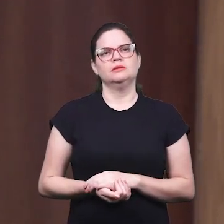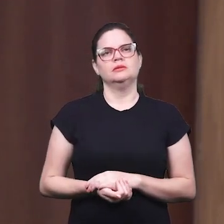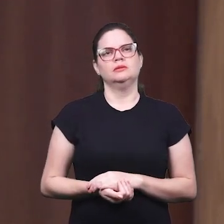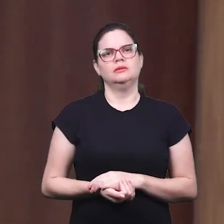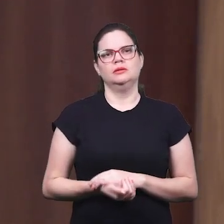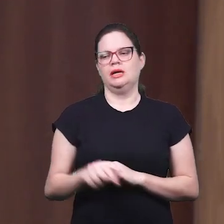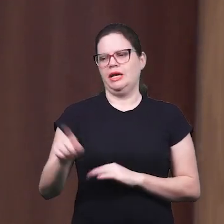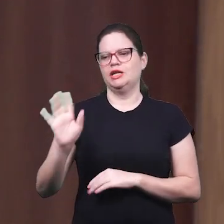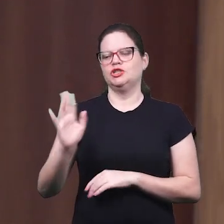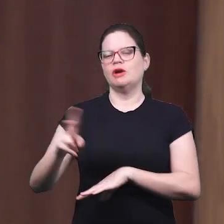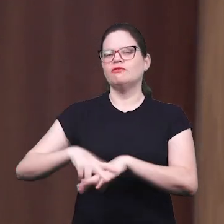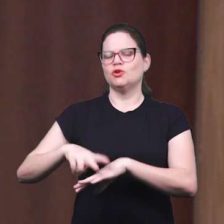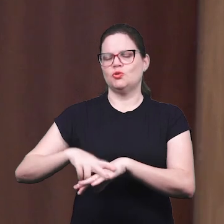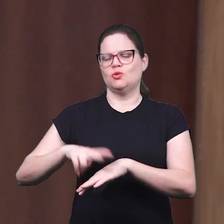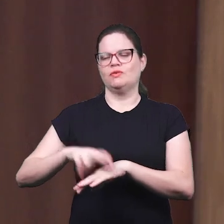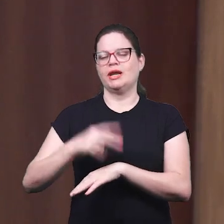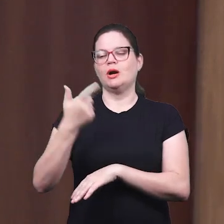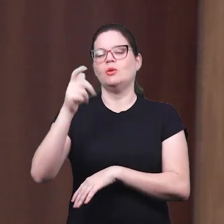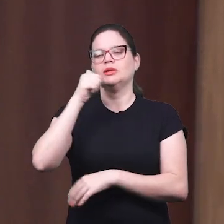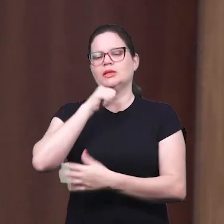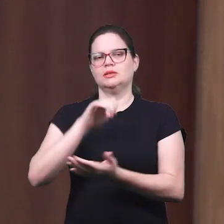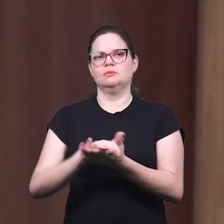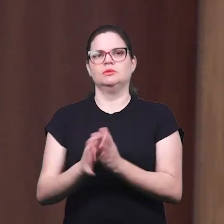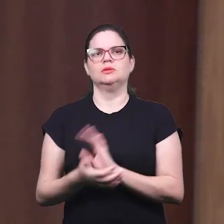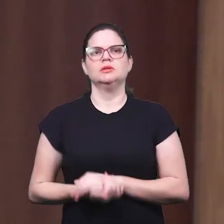Ele tinha ficado viúvo, né? Viúvo, casou de novo.